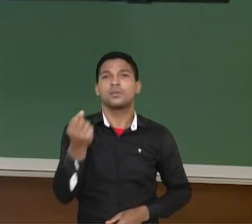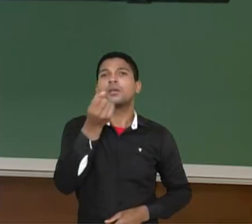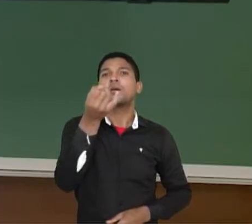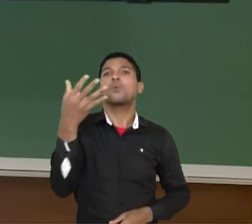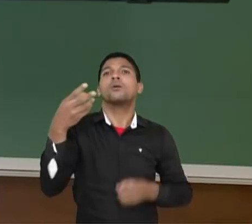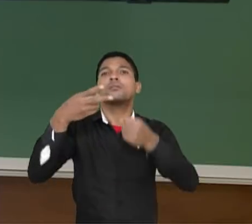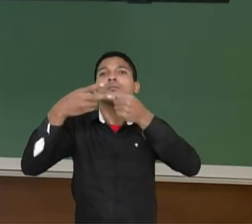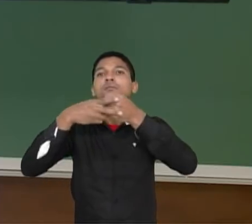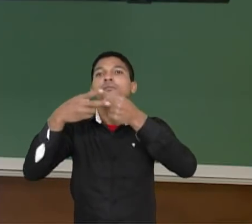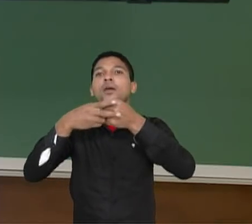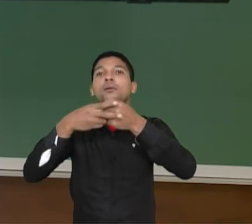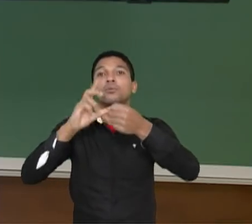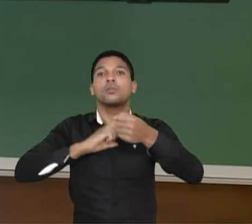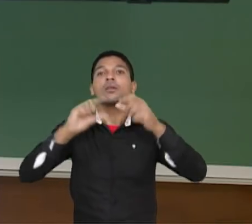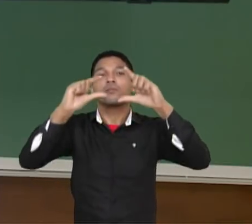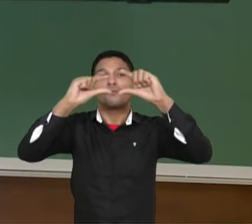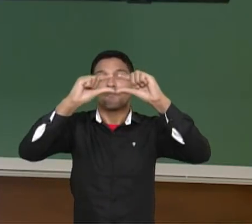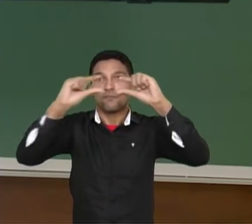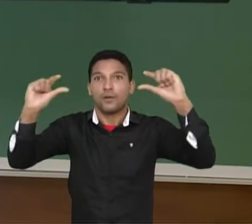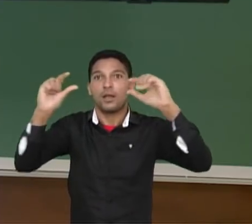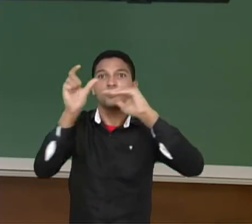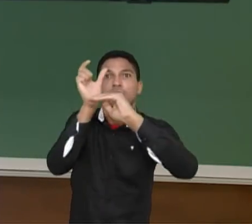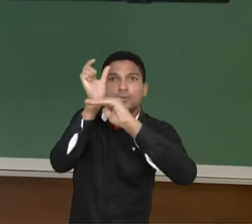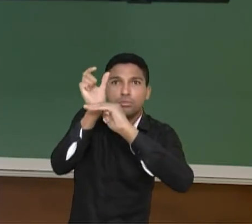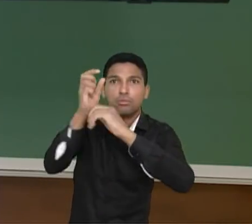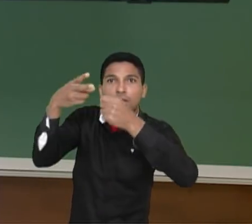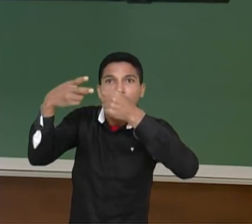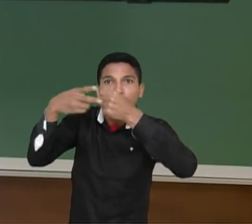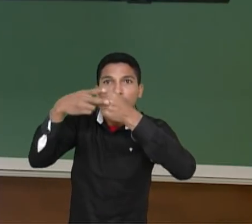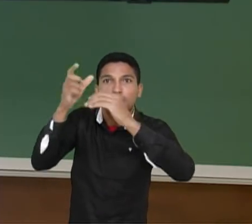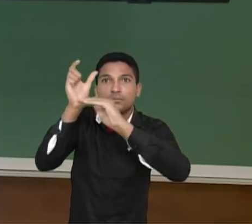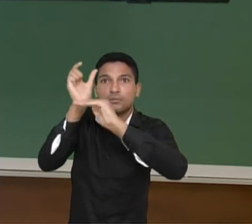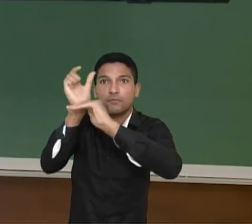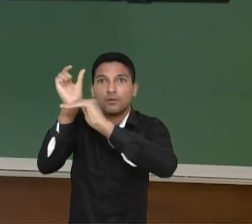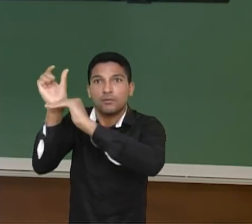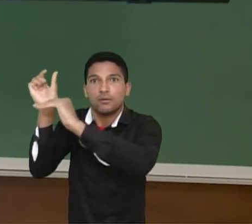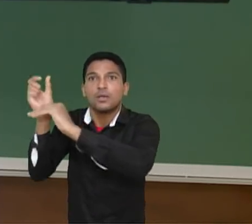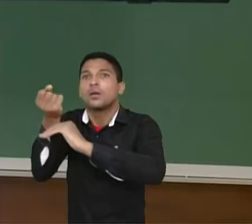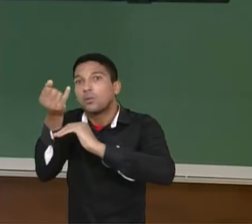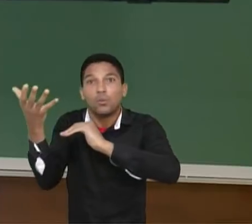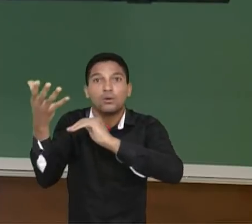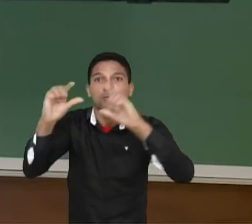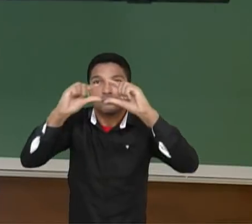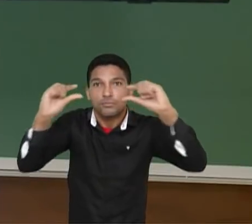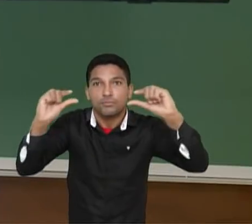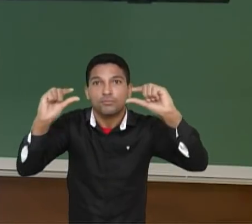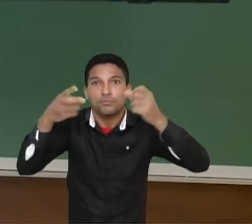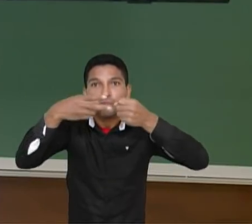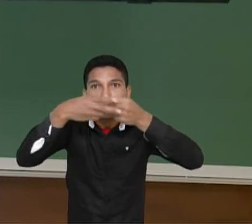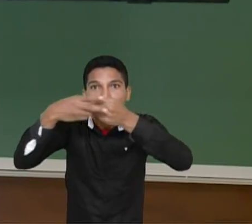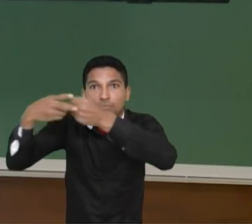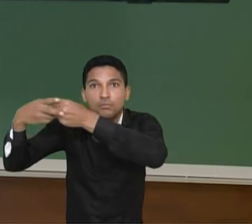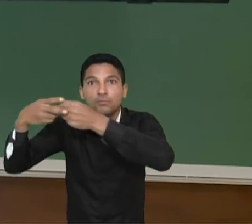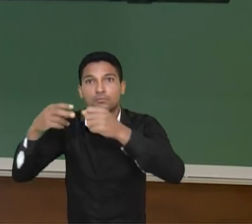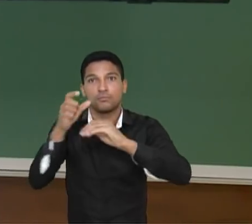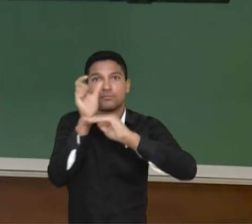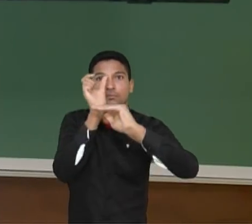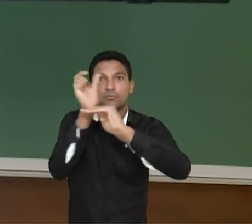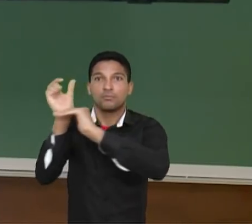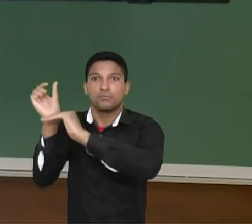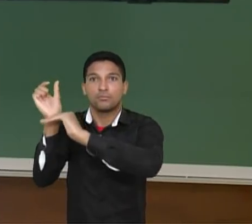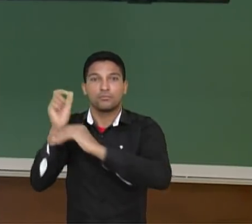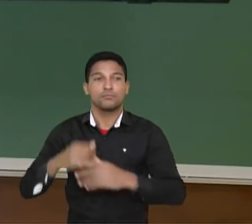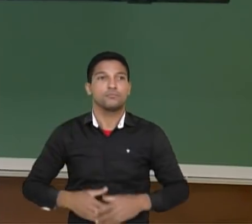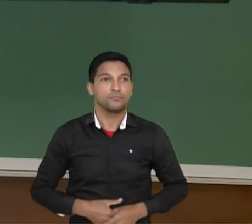estão presentes, certo? Sabendo quantos verbos estão presentes, nós conseguimos saber quantas orações se